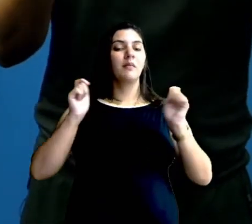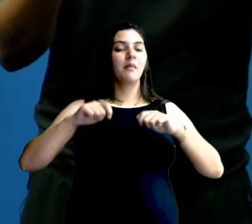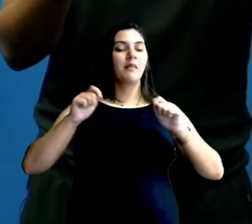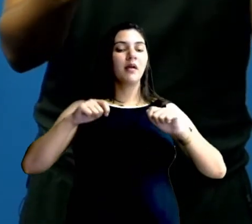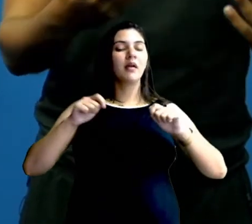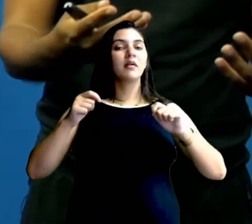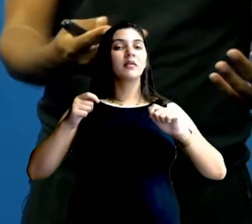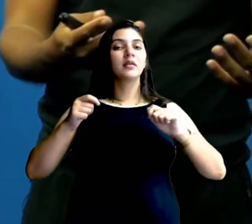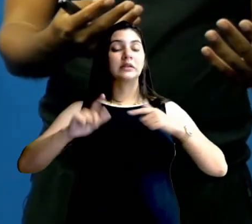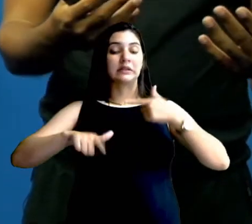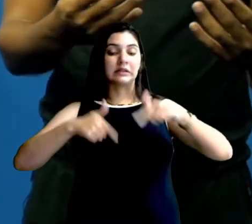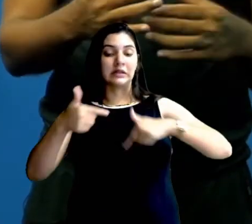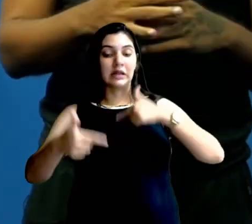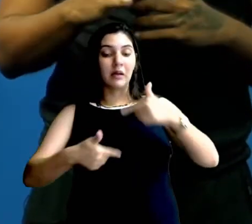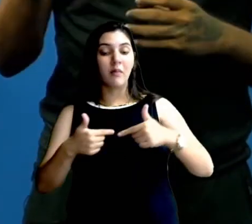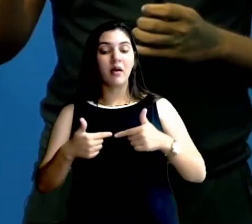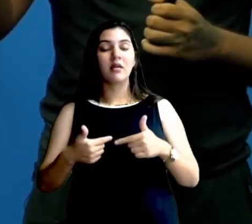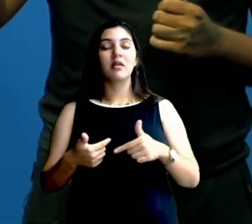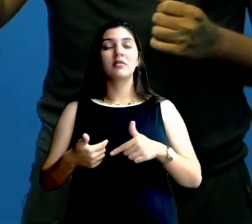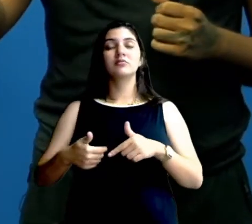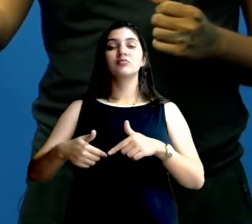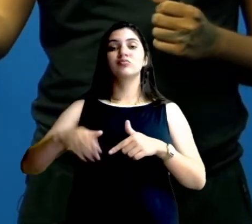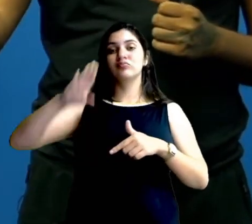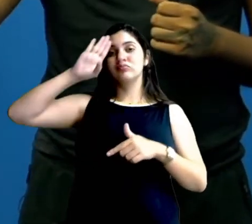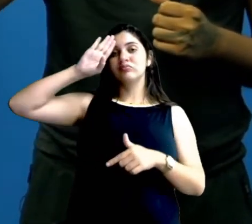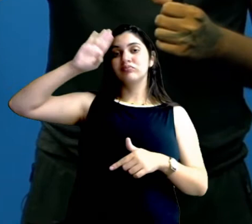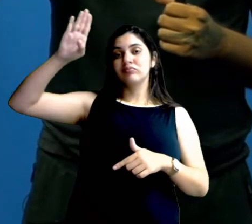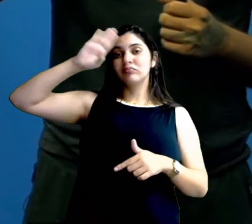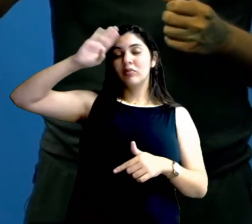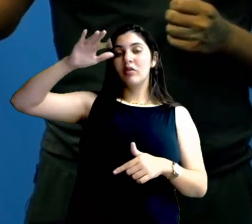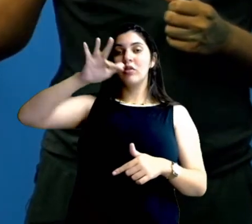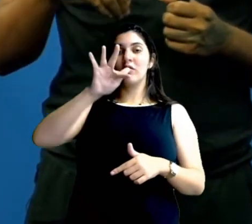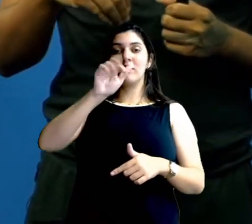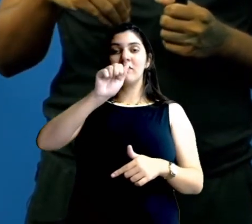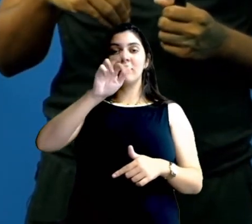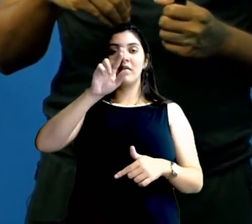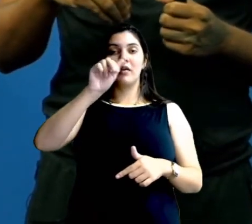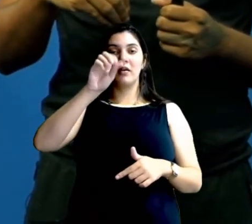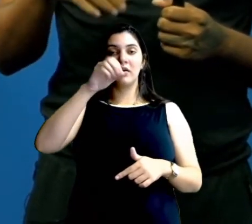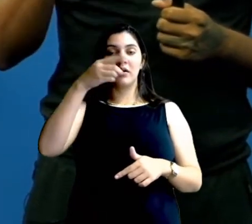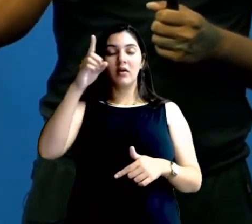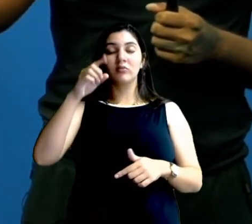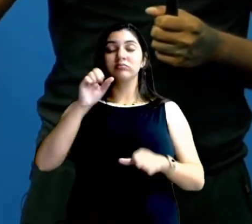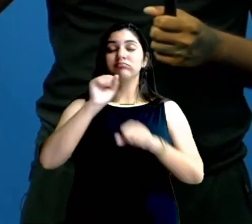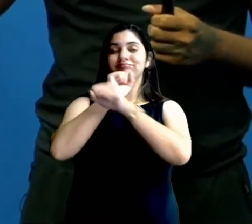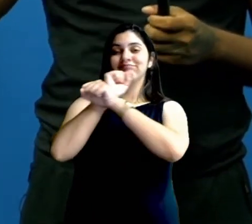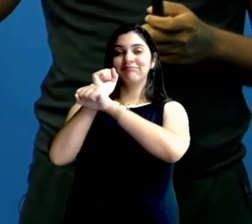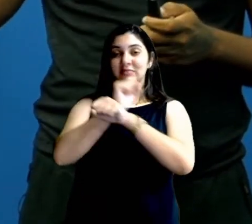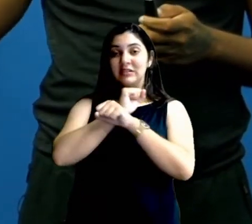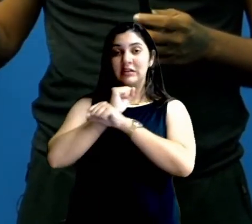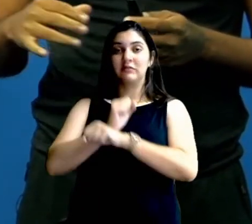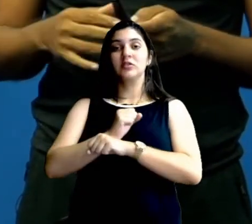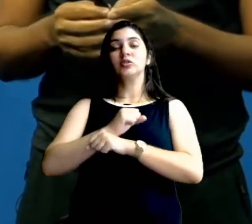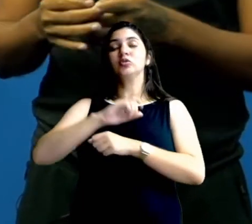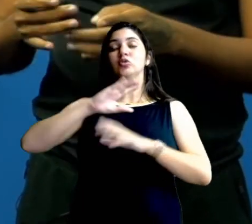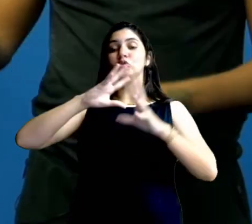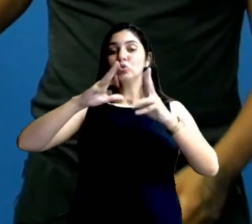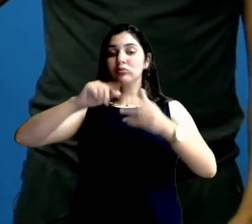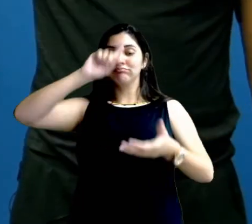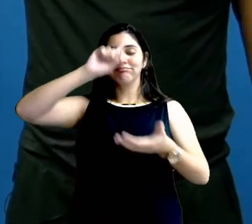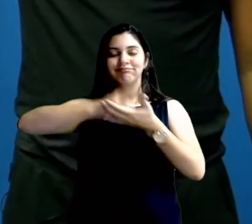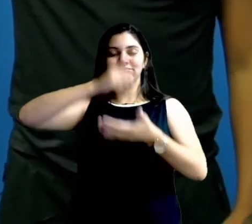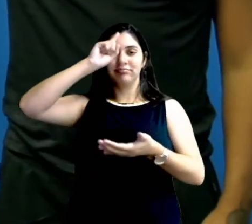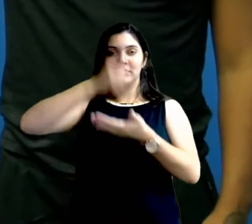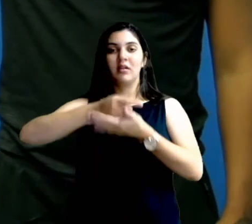empregados no exército do faraó né eles eram escravizados então eles fazer uma parte do exército do Farol durante esse domínio do Egito